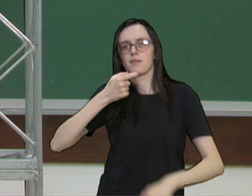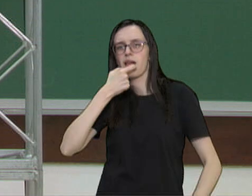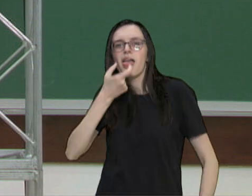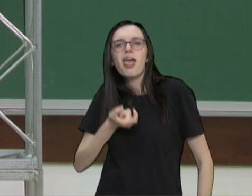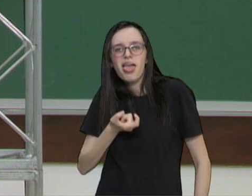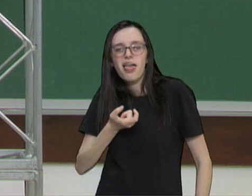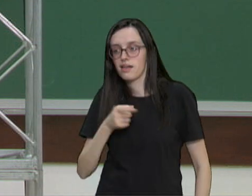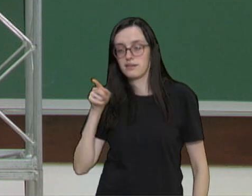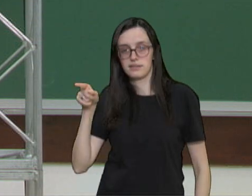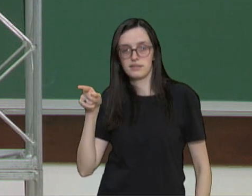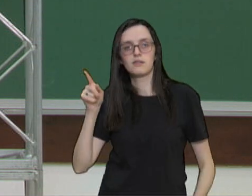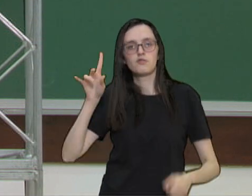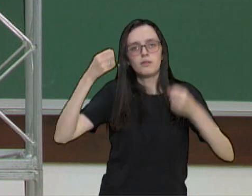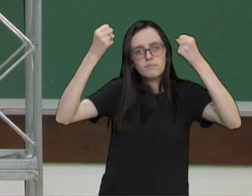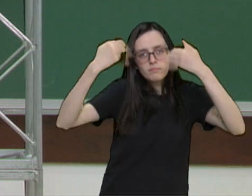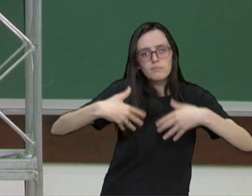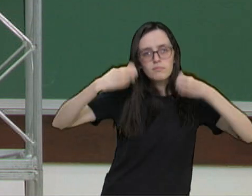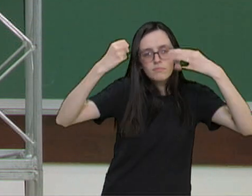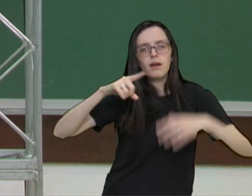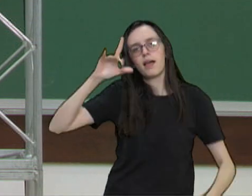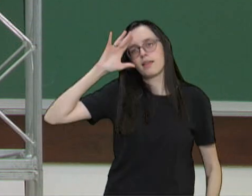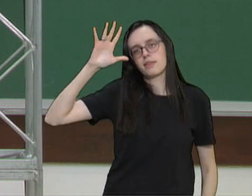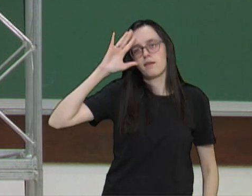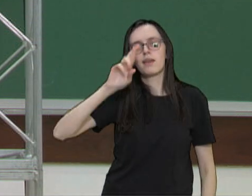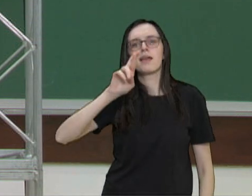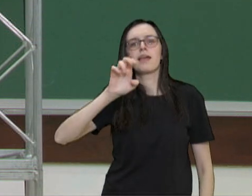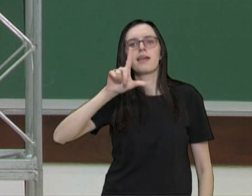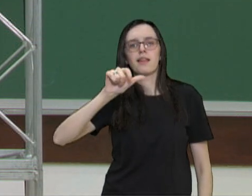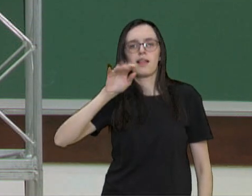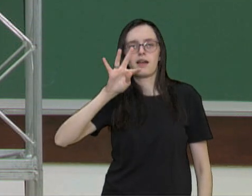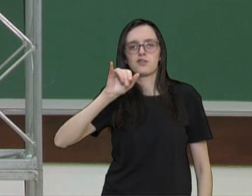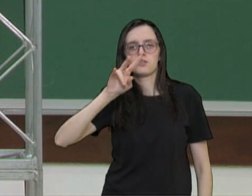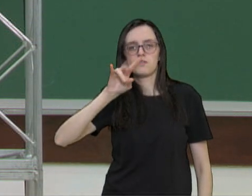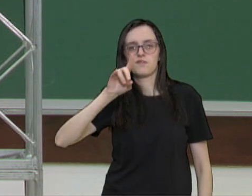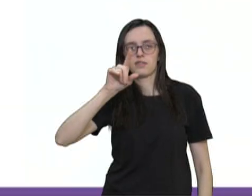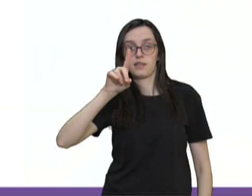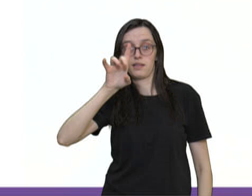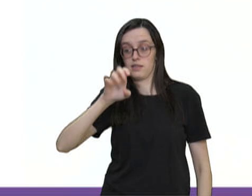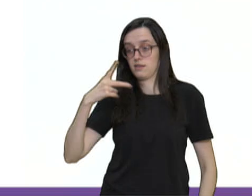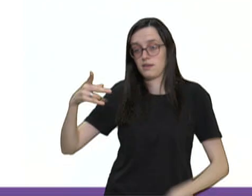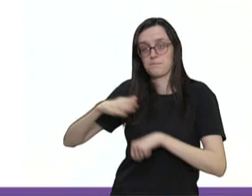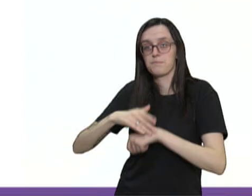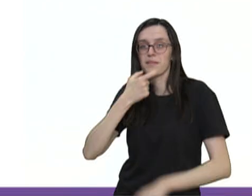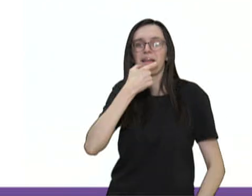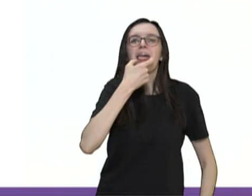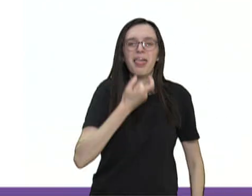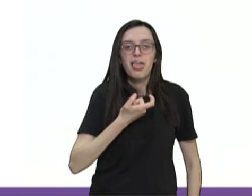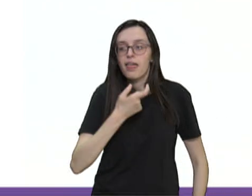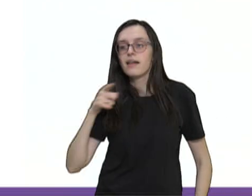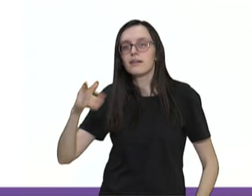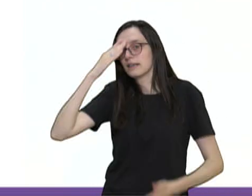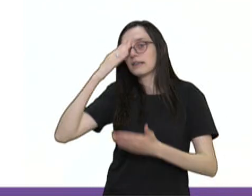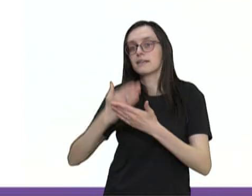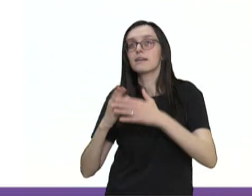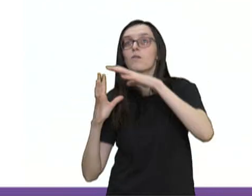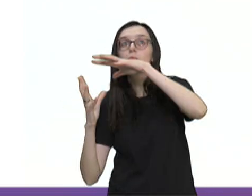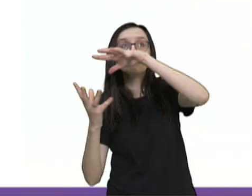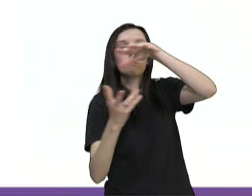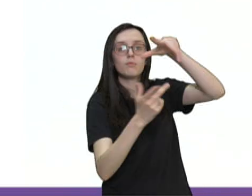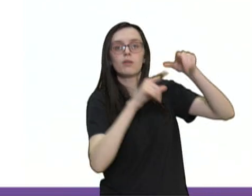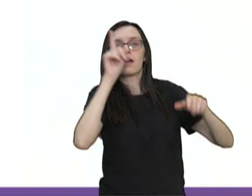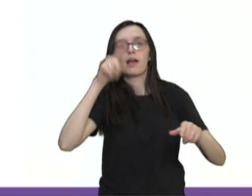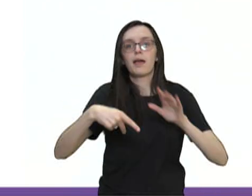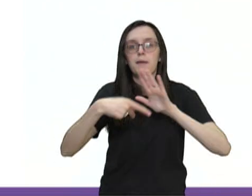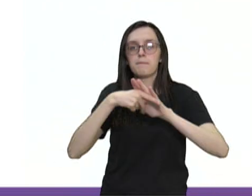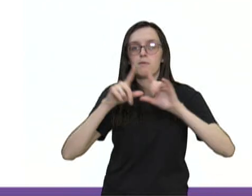ele descreveu a teoria da relatividade geral. Então, para o Einstein, o universo é constituído por uma